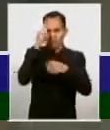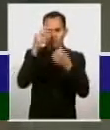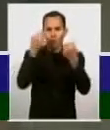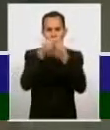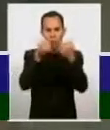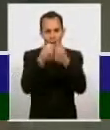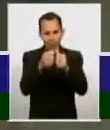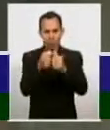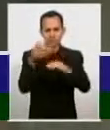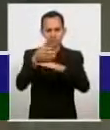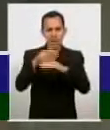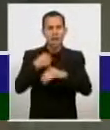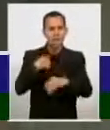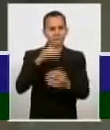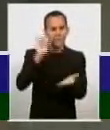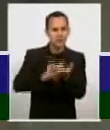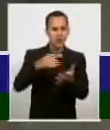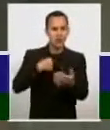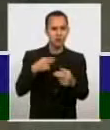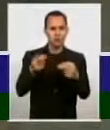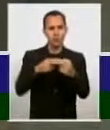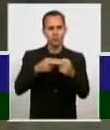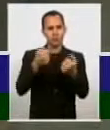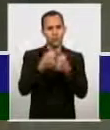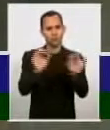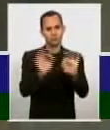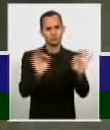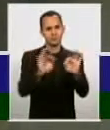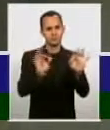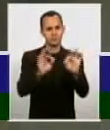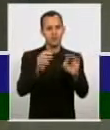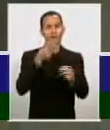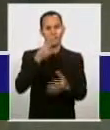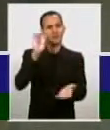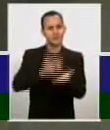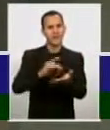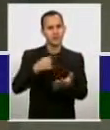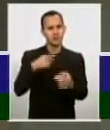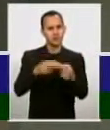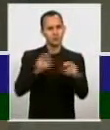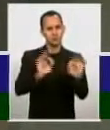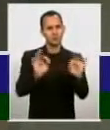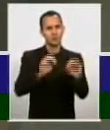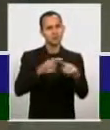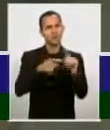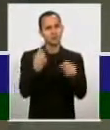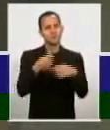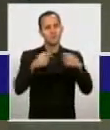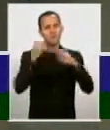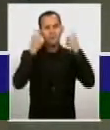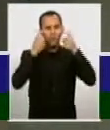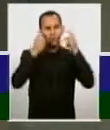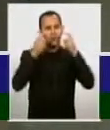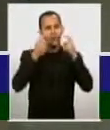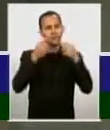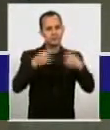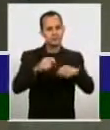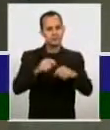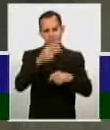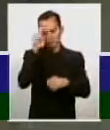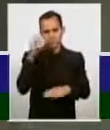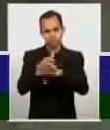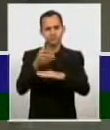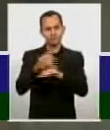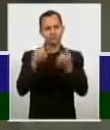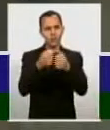ônibus. Eu confesso que eu não sou usuário de ônibus, eu confesso, mas nós temos que preocupar com quem